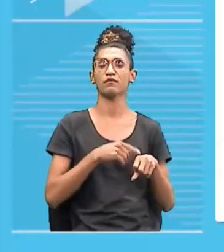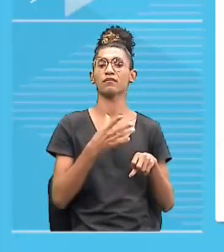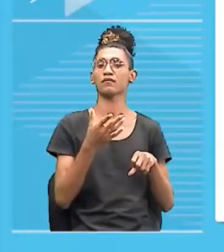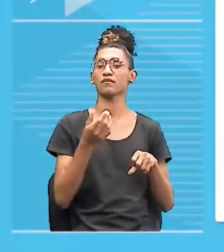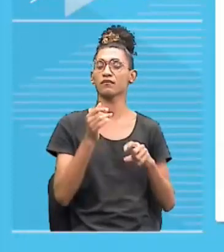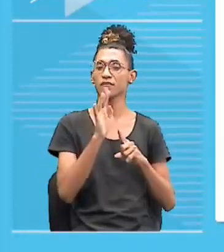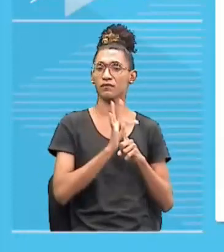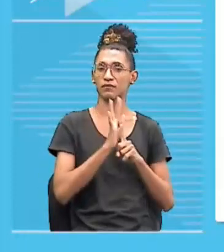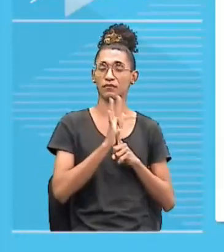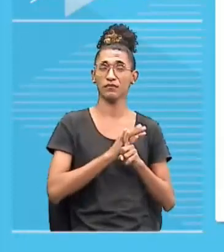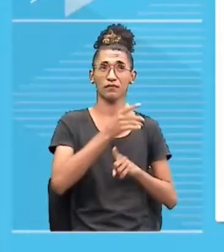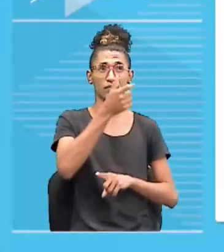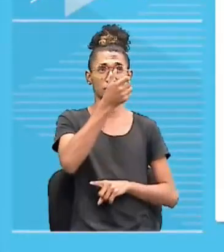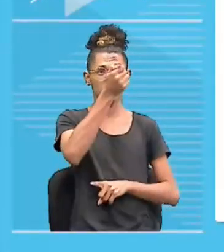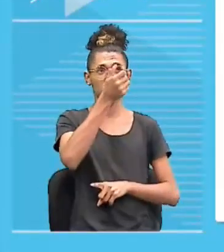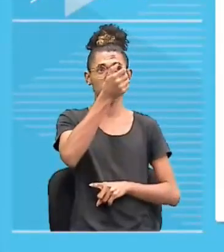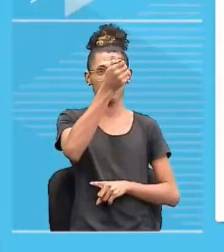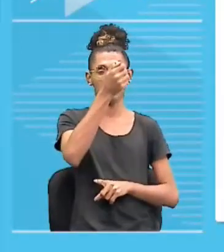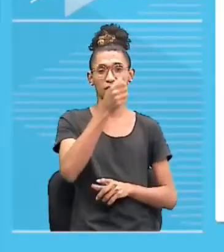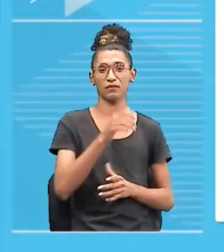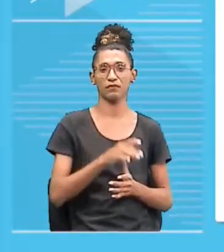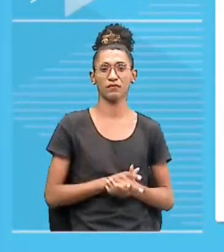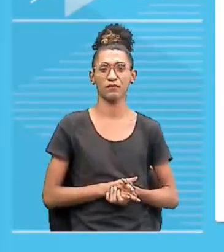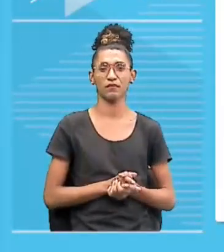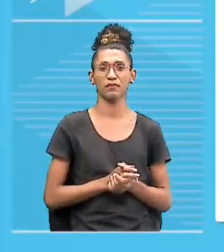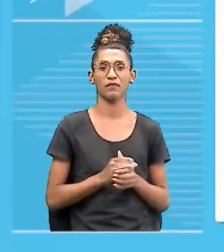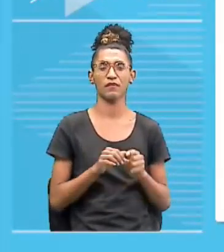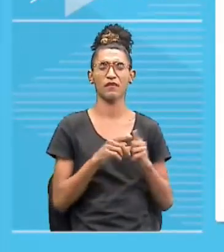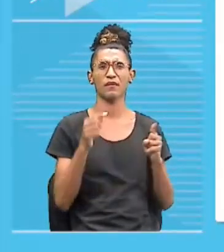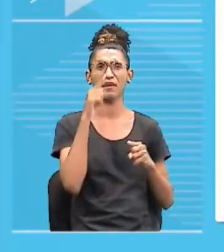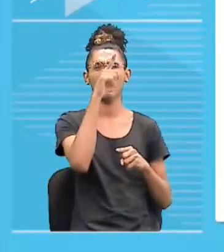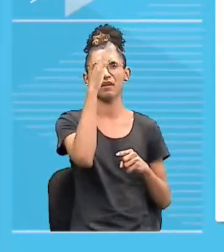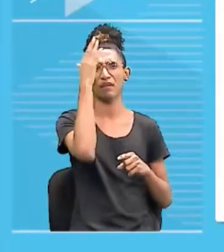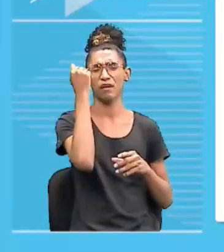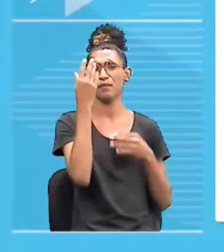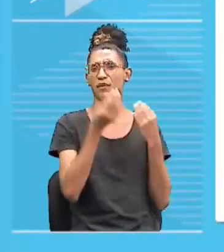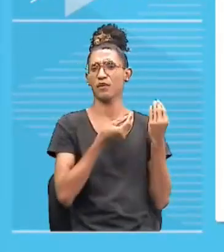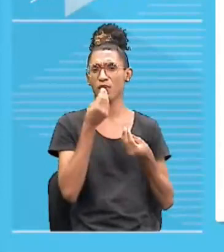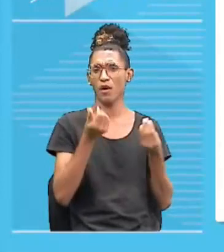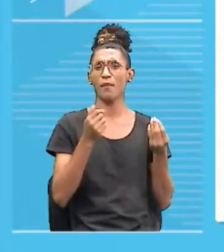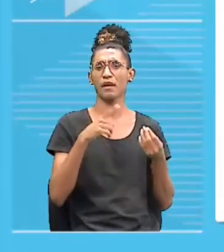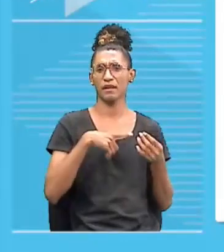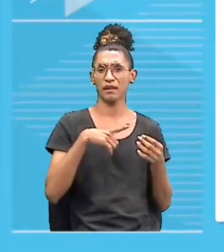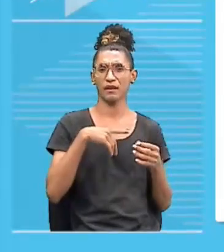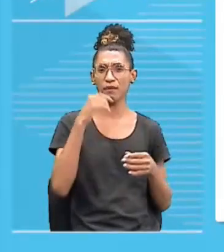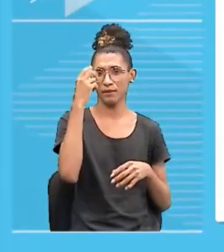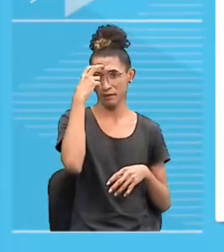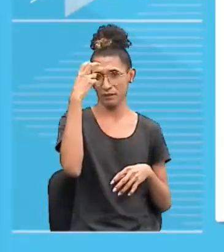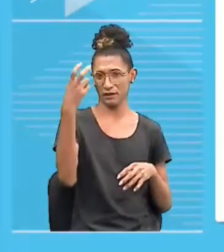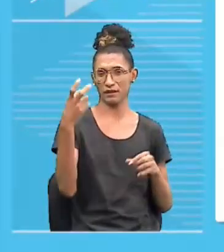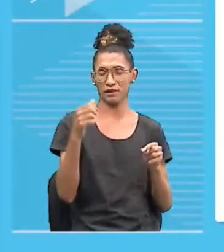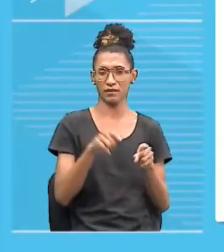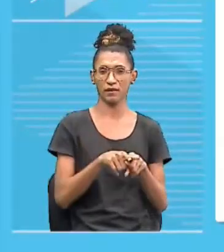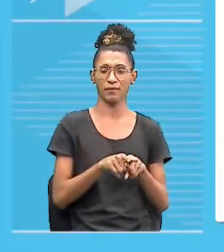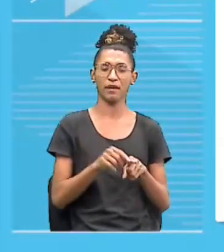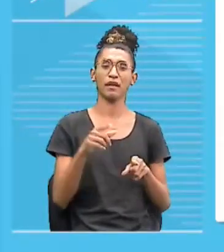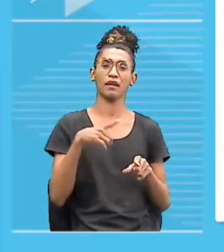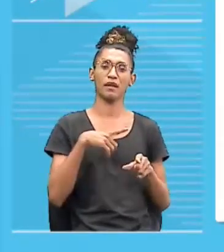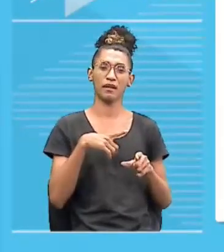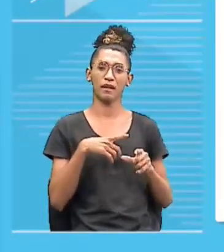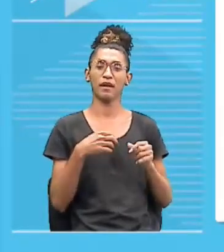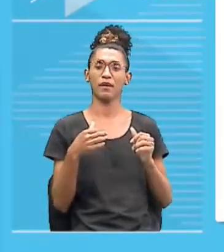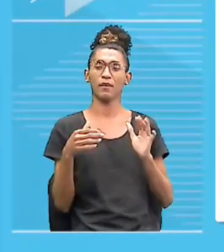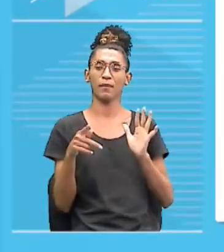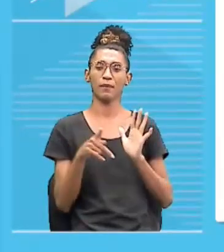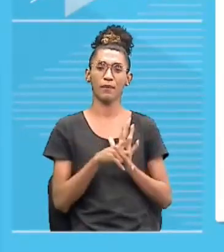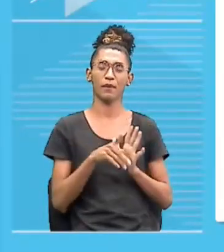quer. Ele sabe. Como é que ele sabe? Ele tem uma inteligência, tá? Ele tem um